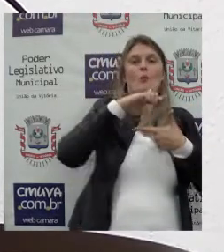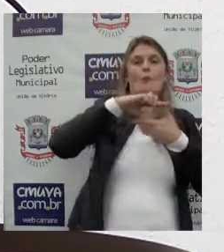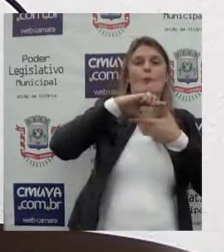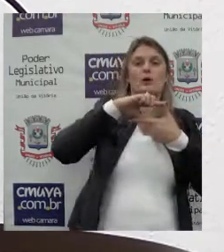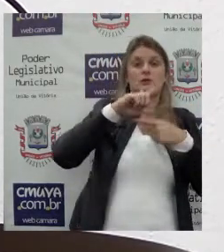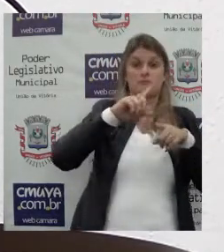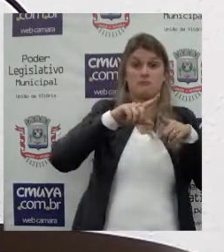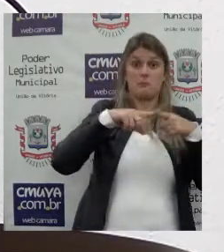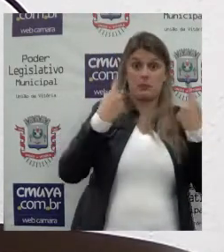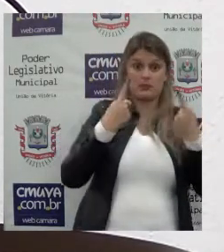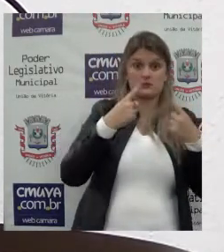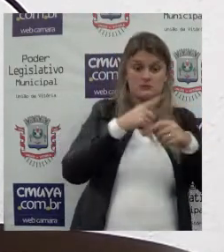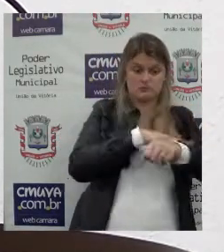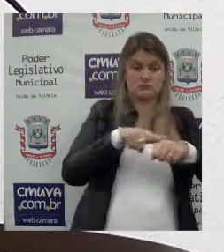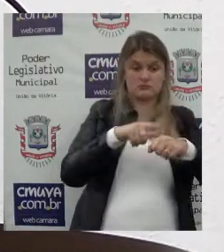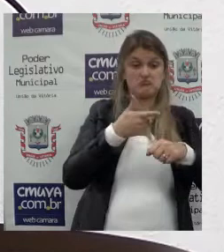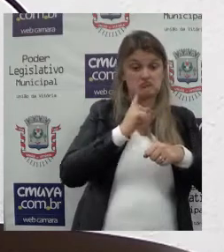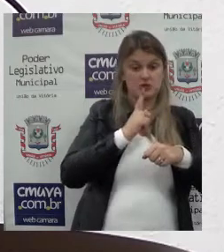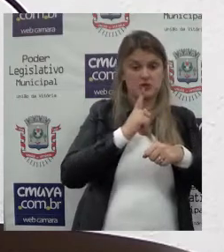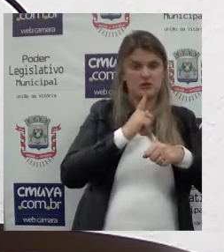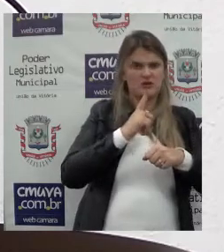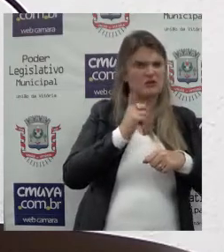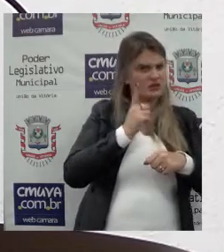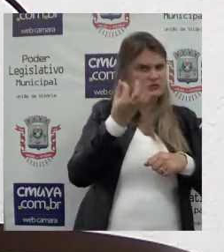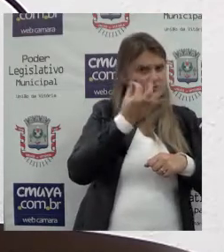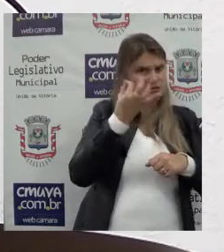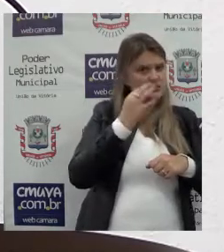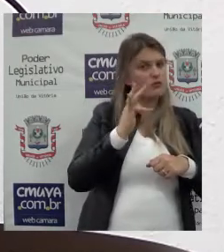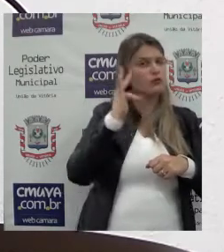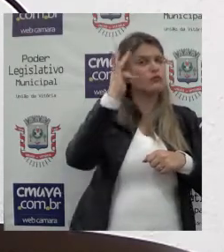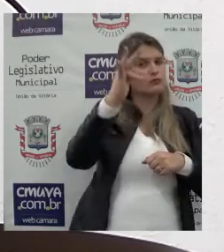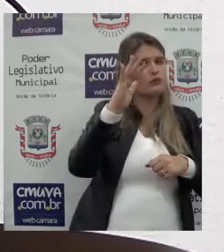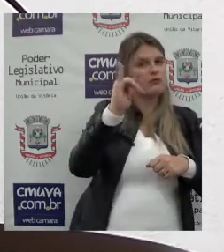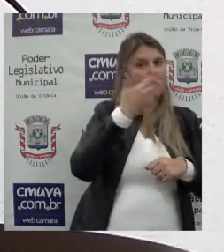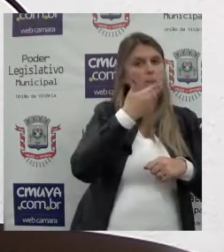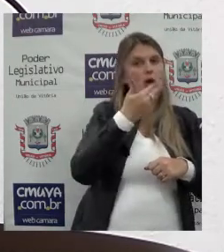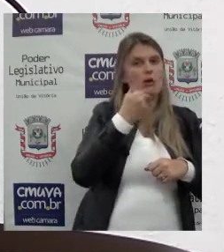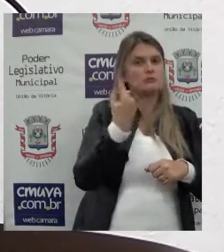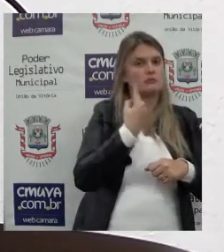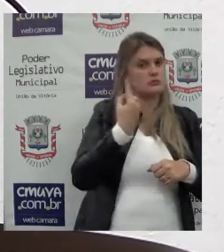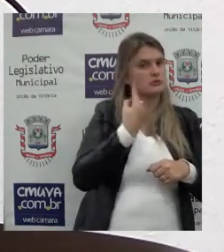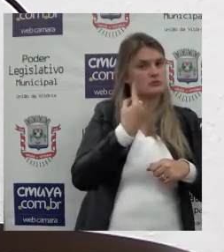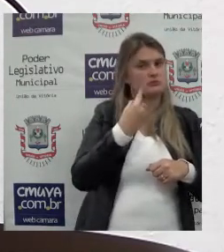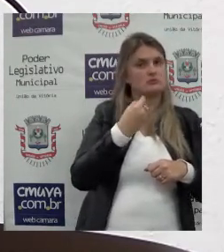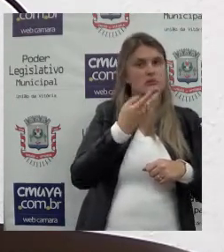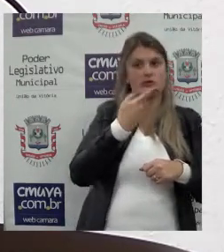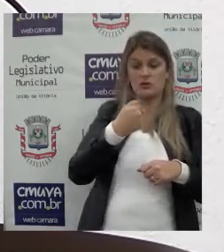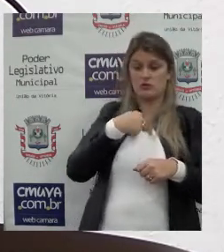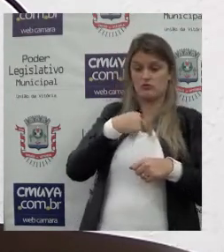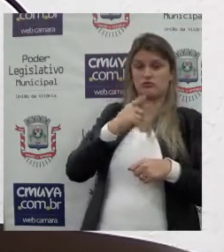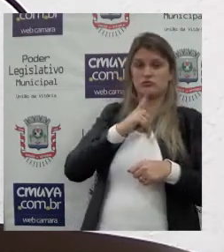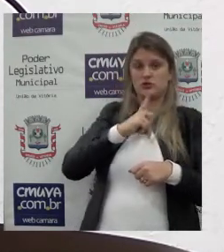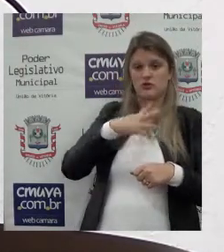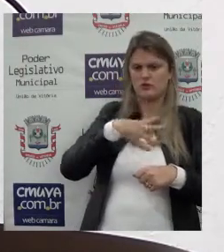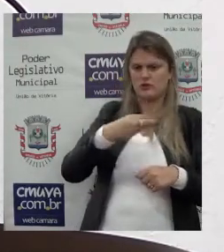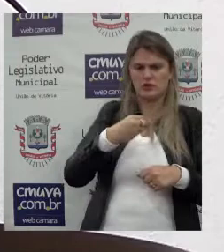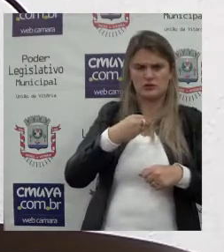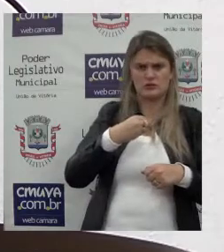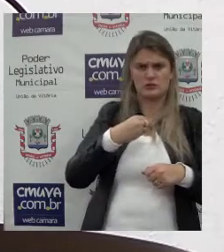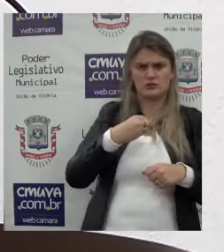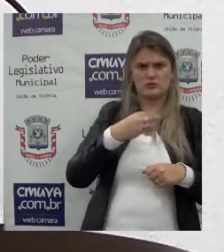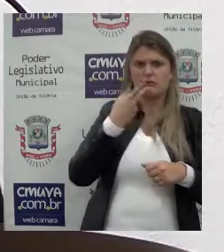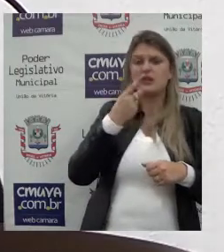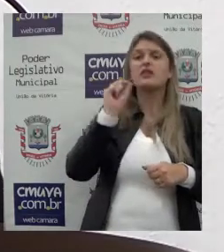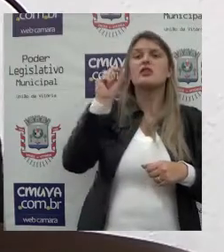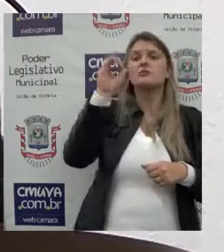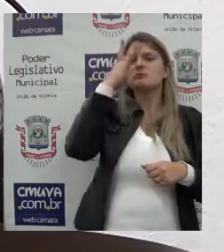jovem sozinho. Por mais educado que ele seja por um bom tempo. Tem certeza que ele vai fazer tudo certinho? Nossa, eu tenho filho,